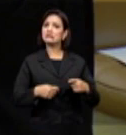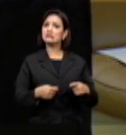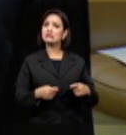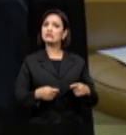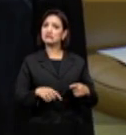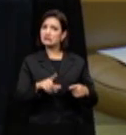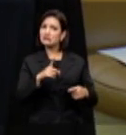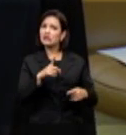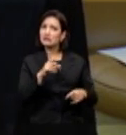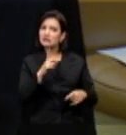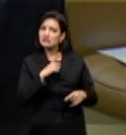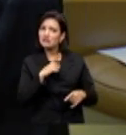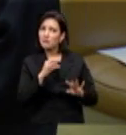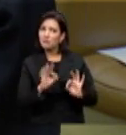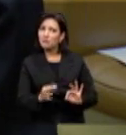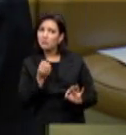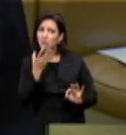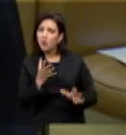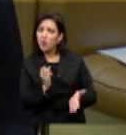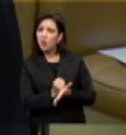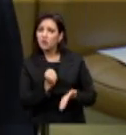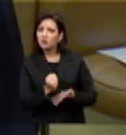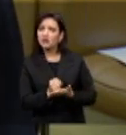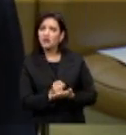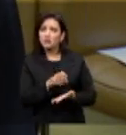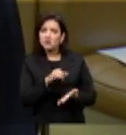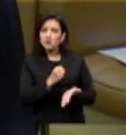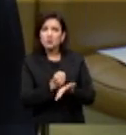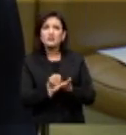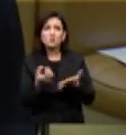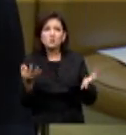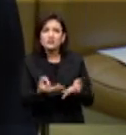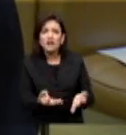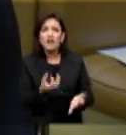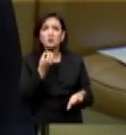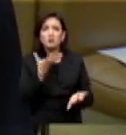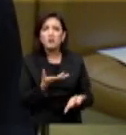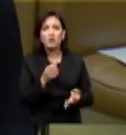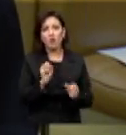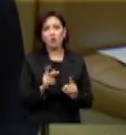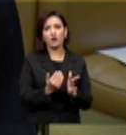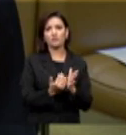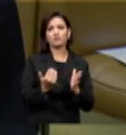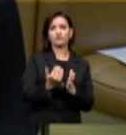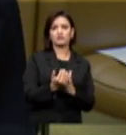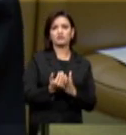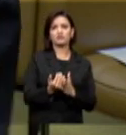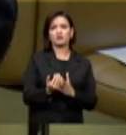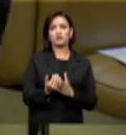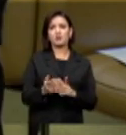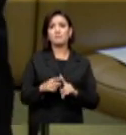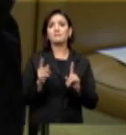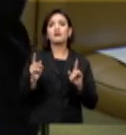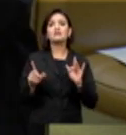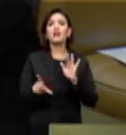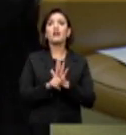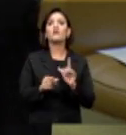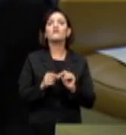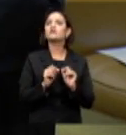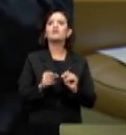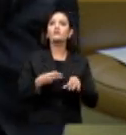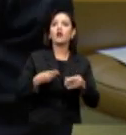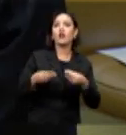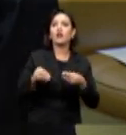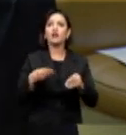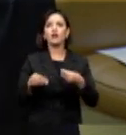que ter eficiência. O que foi feito pela lei que primeiro foi a medida provisória? Uma flexibilização